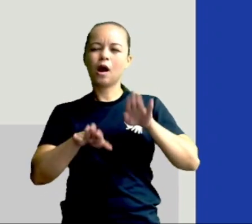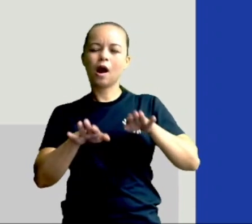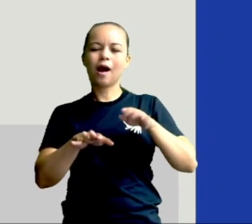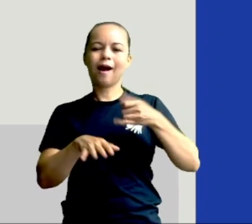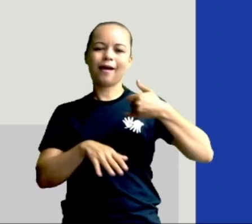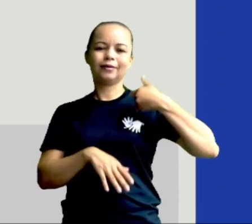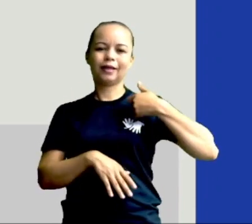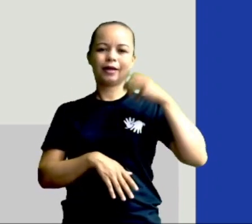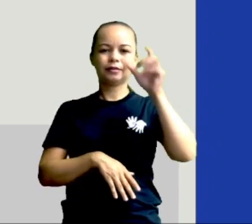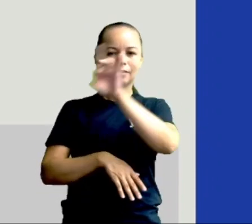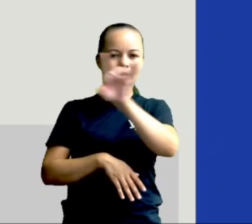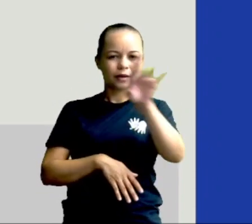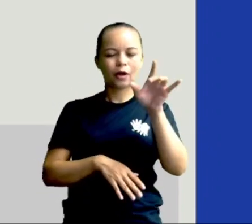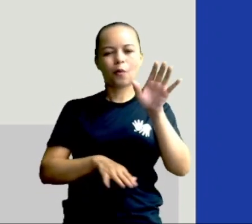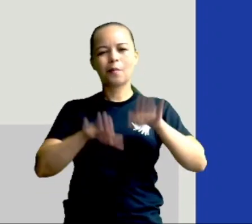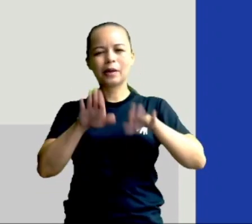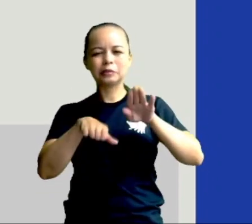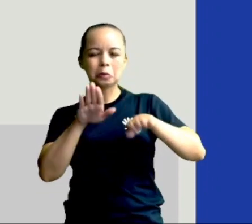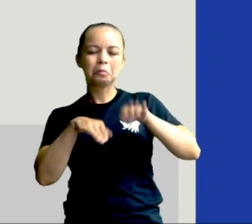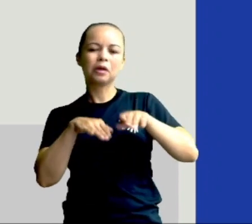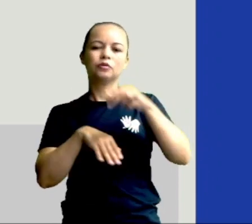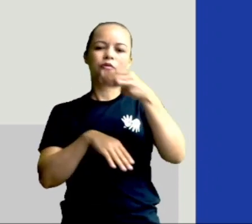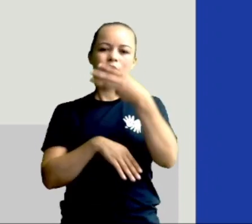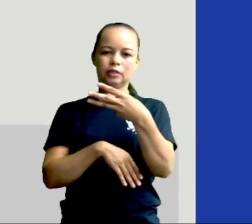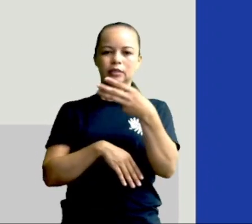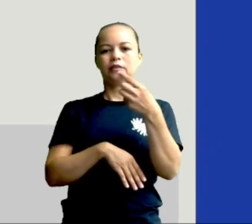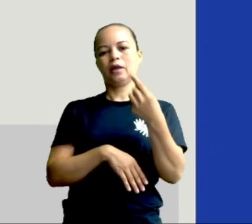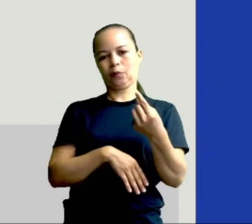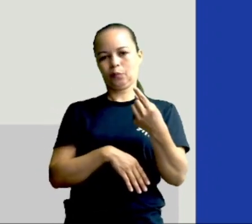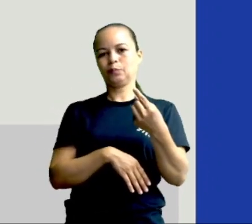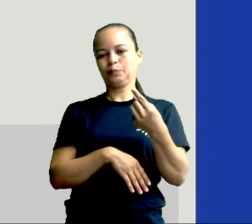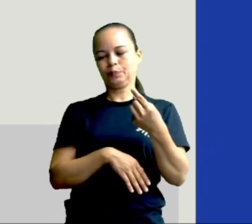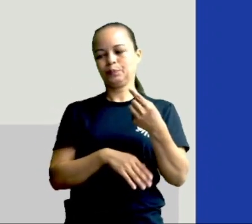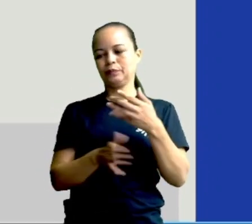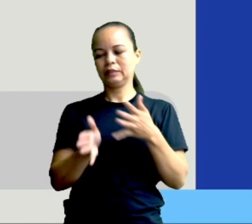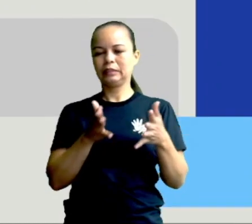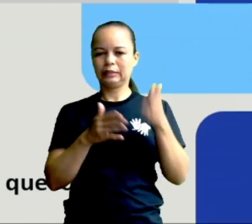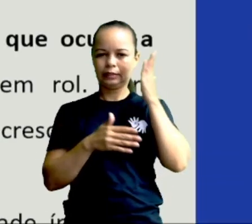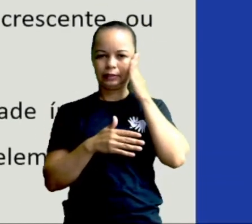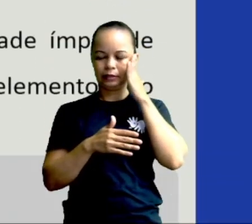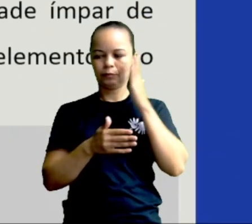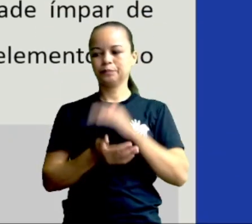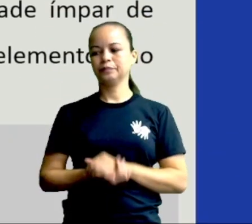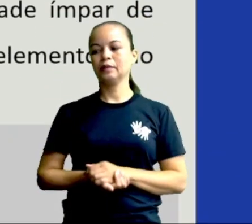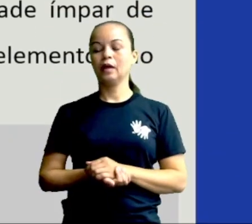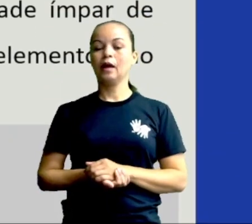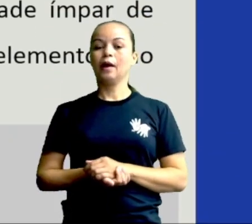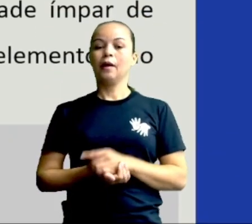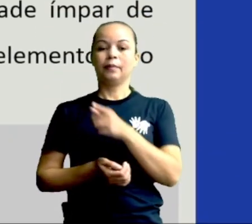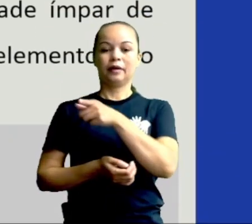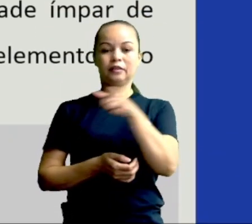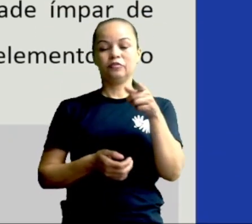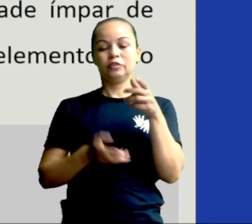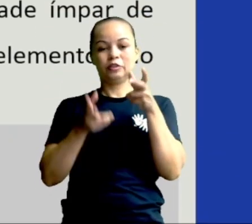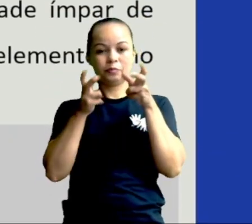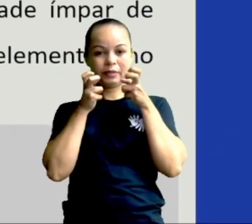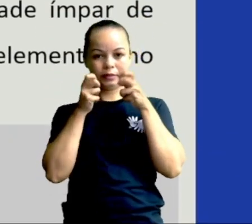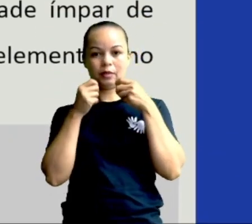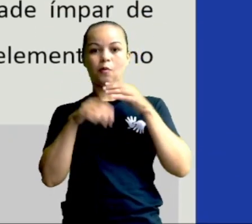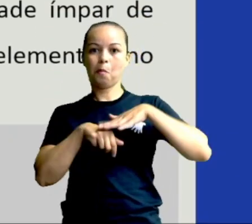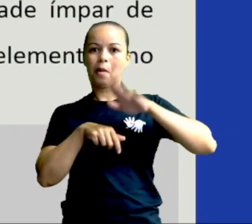departamento, 31 anos, tá? Deu para entender? Tranquilo? Vamos seguir para que vocês possam